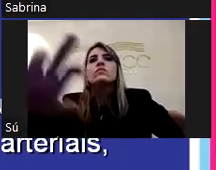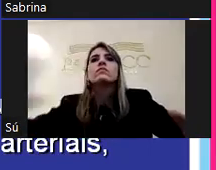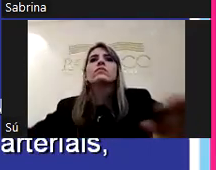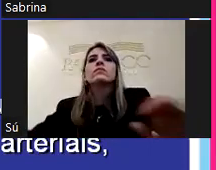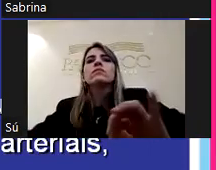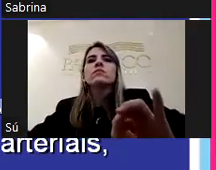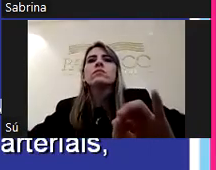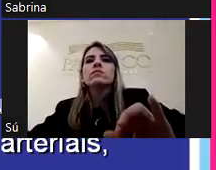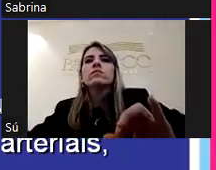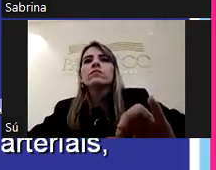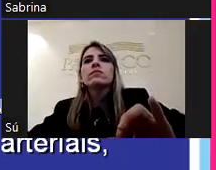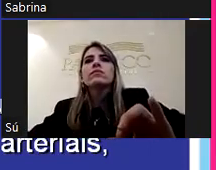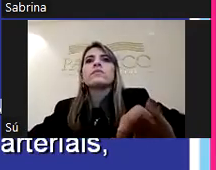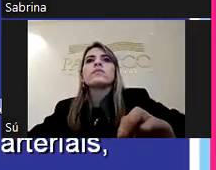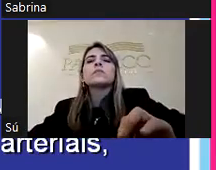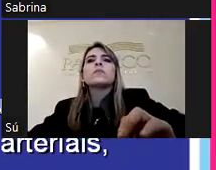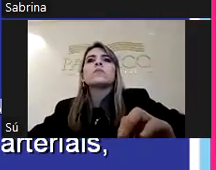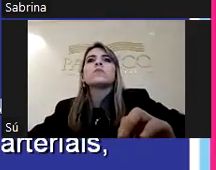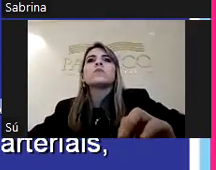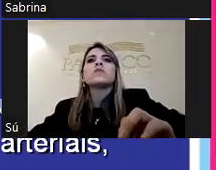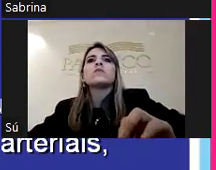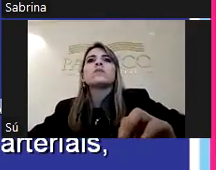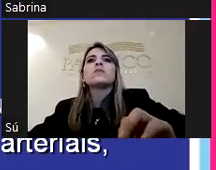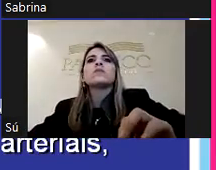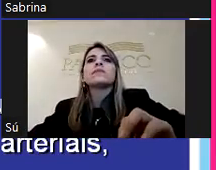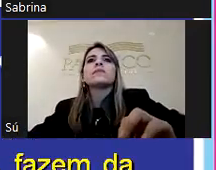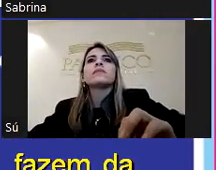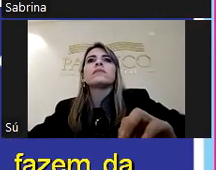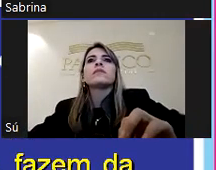Isso pode acontecer prematuramente em alguns homens.